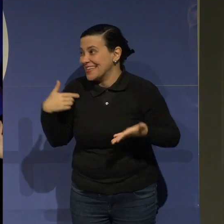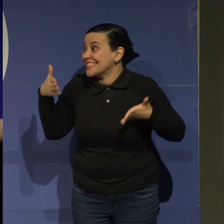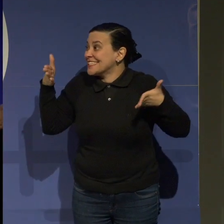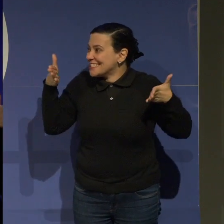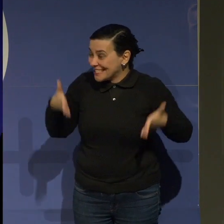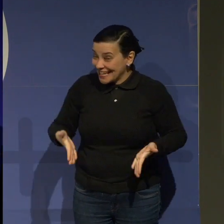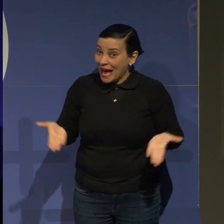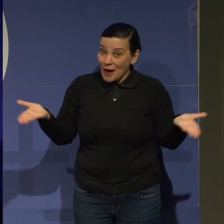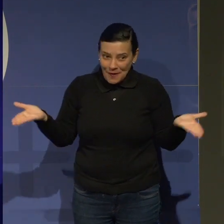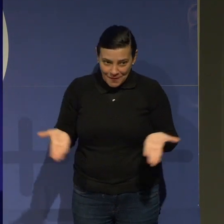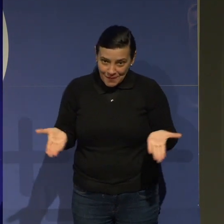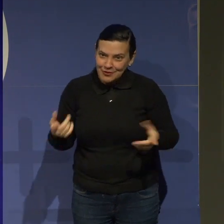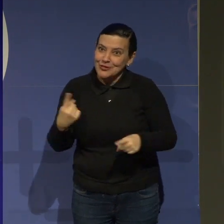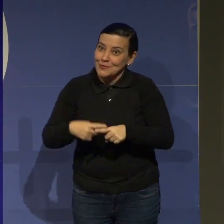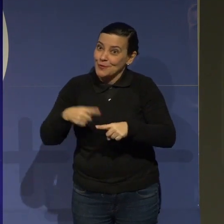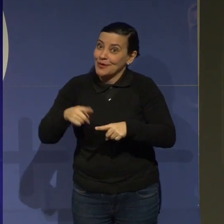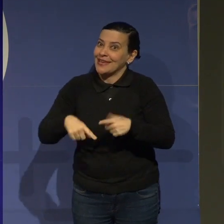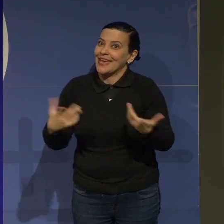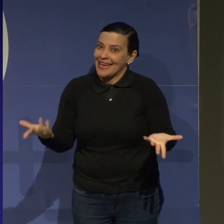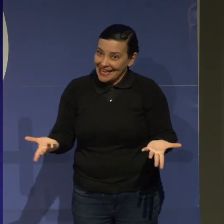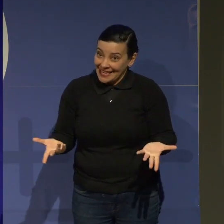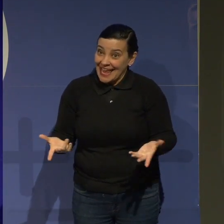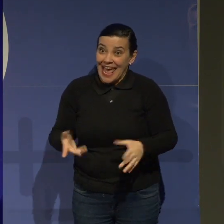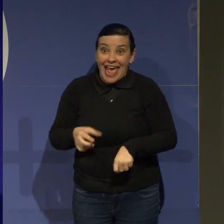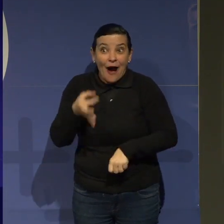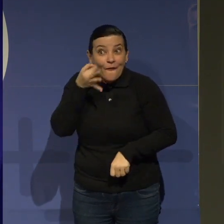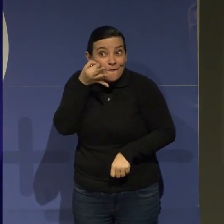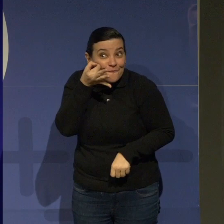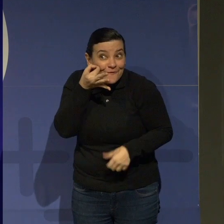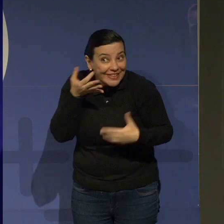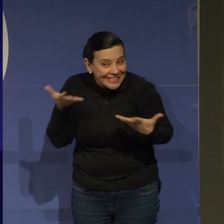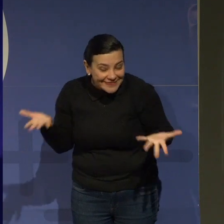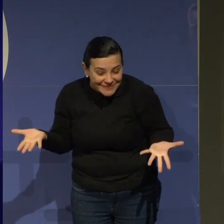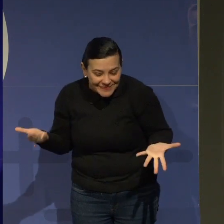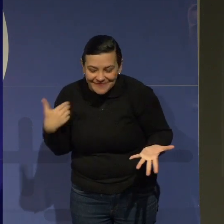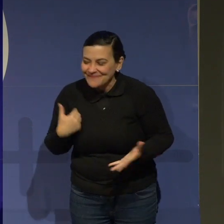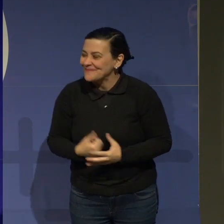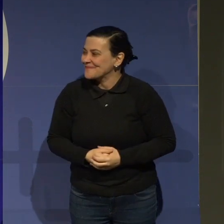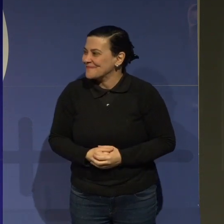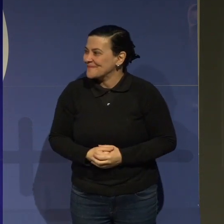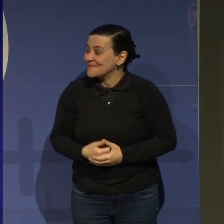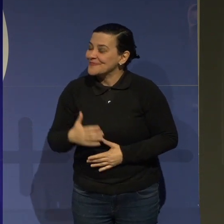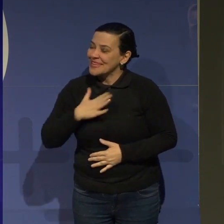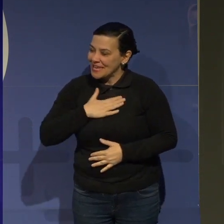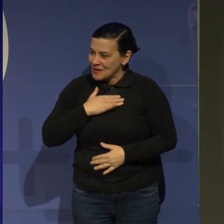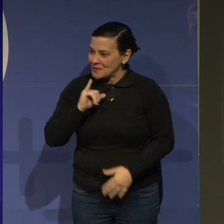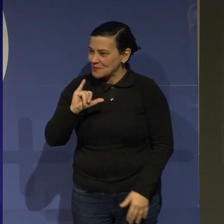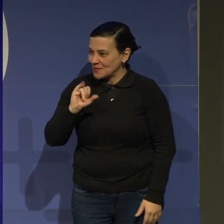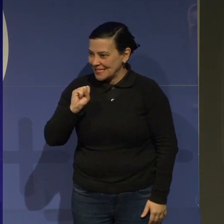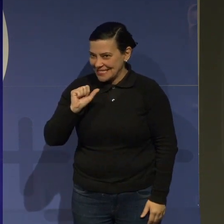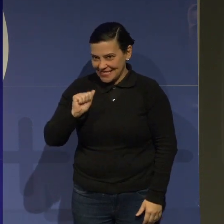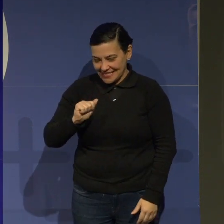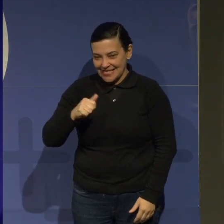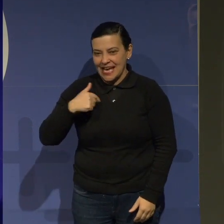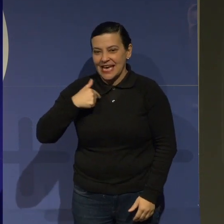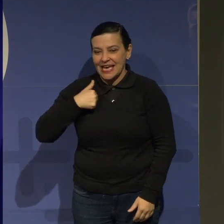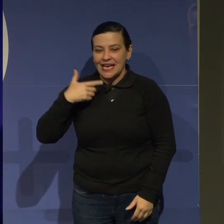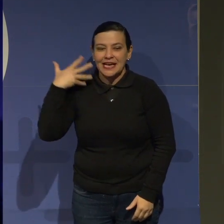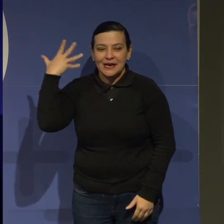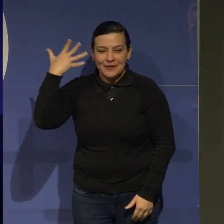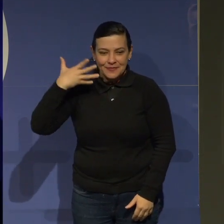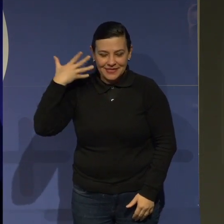aqui hoje, porque é online, é transmitido ao vivo. Eu sou a Isa, eu vou fazer a